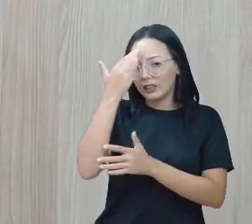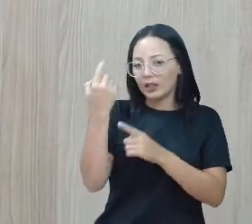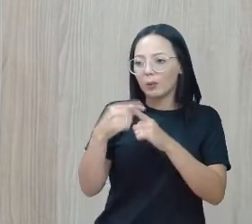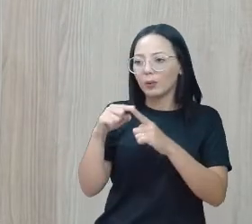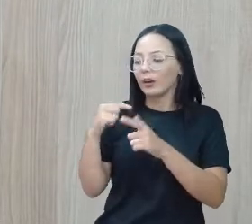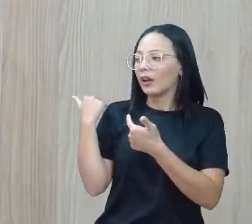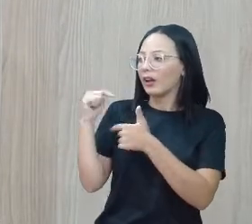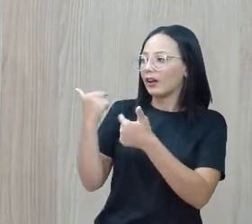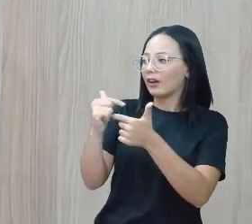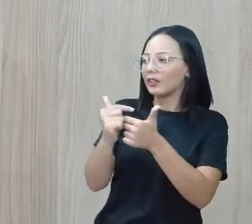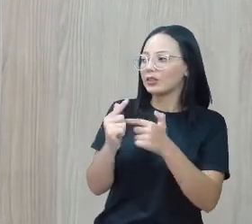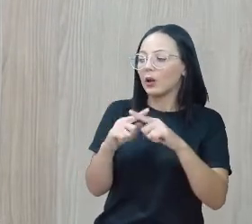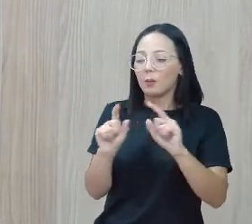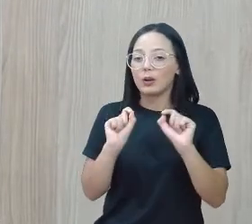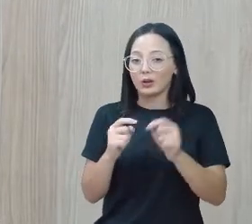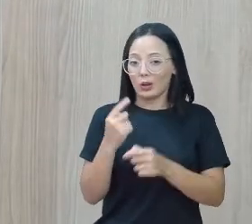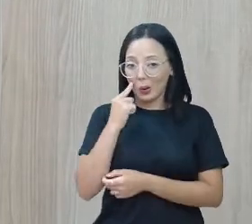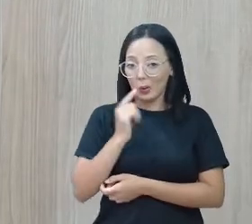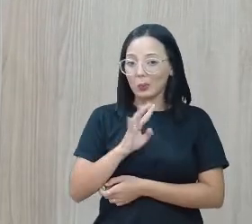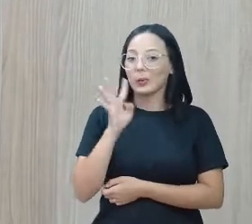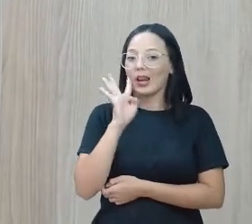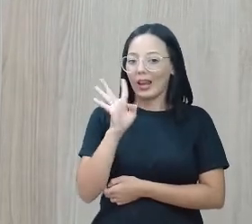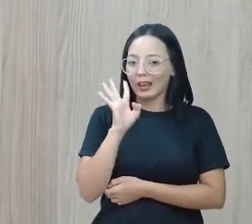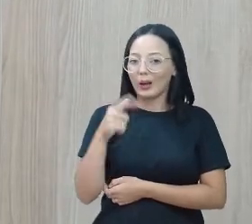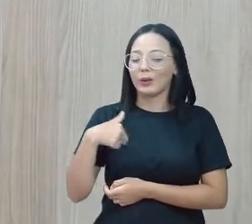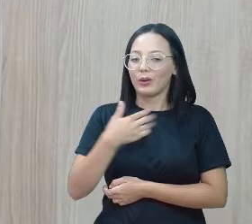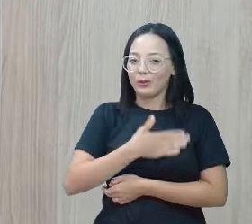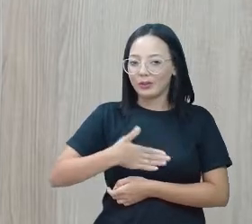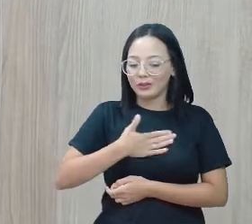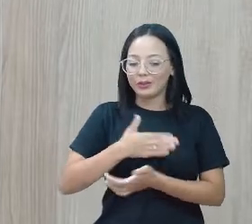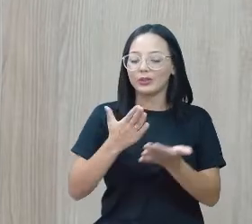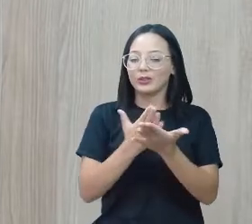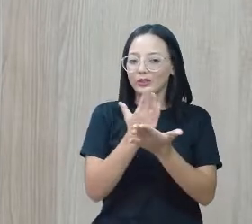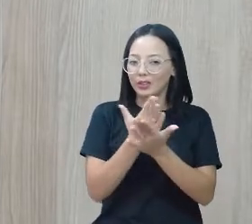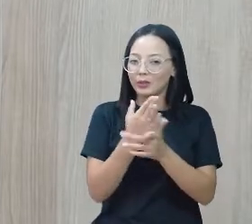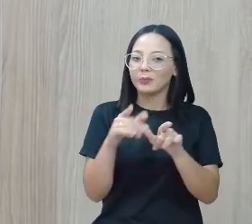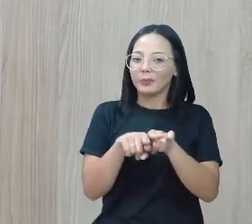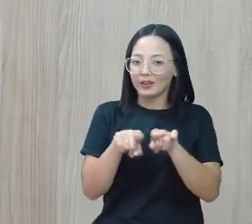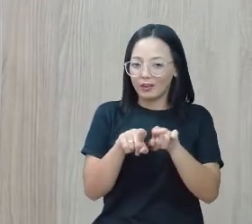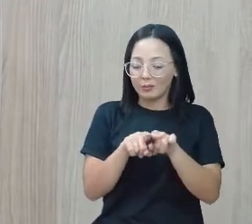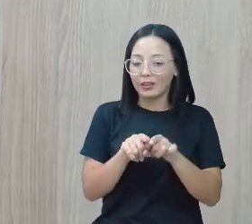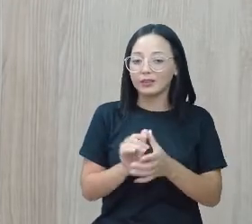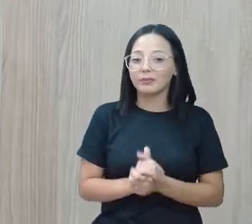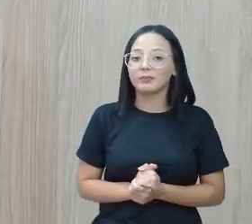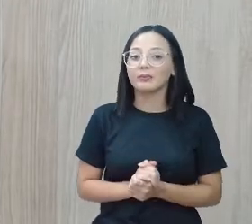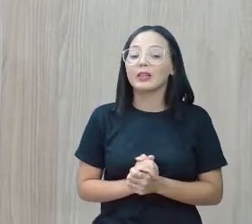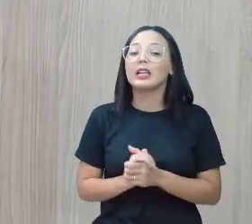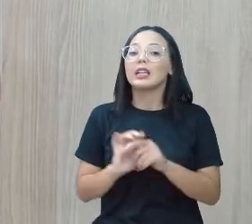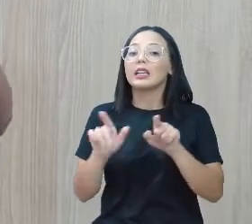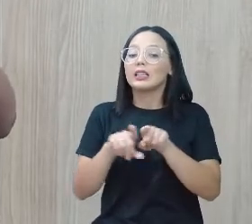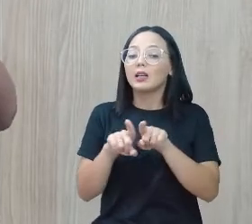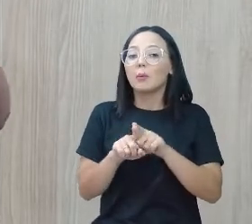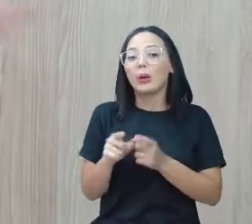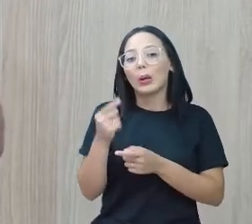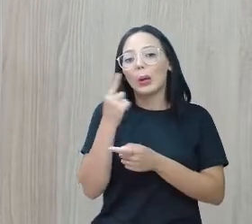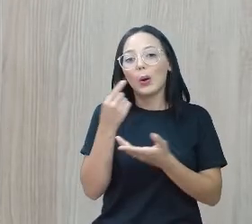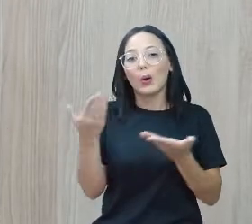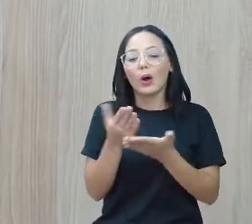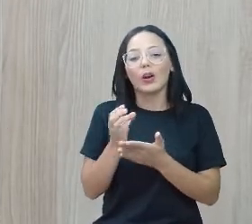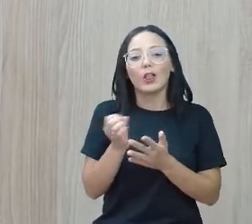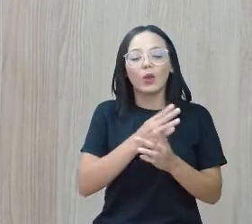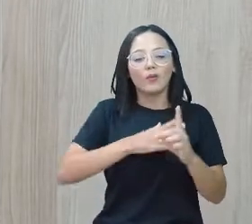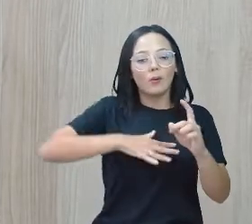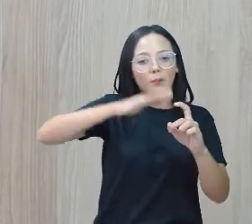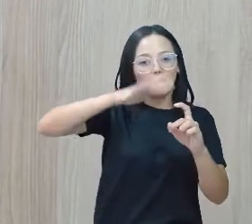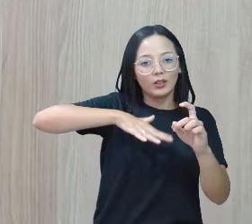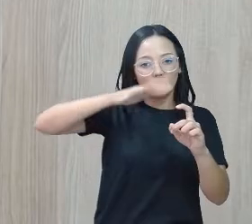né? Mas olha, muito massa. Eu gosto bastante desse livro também, viu? Inclusive, inaugura toda uma nova mitologia